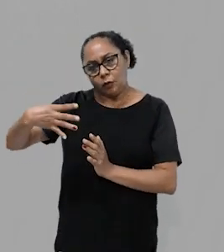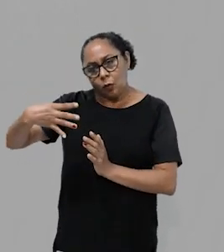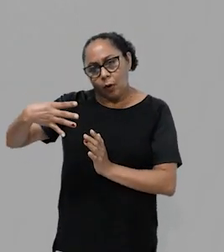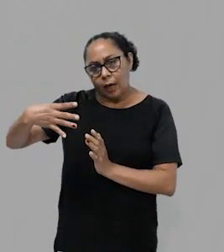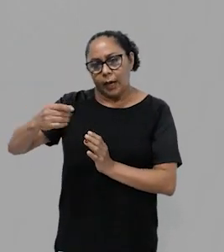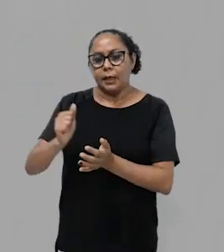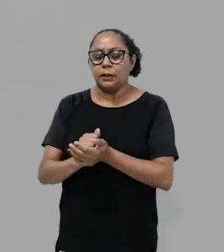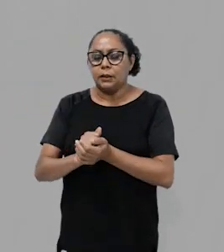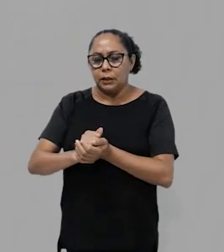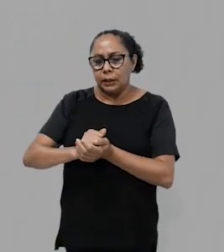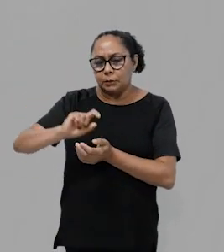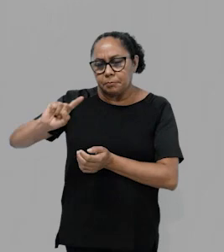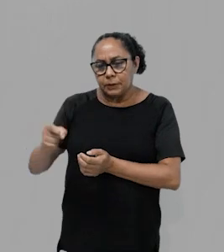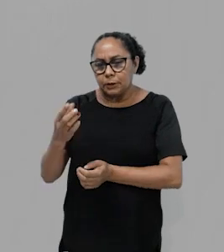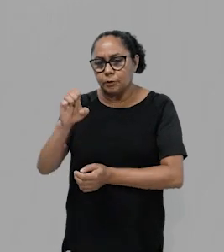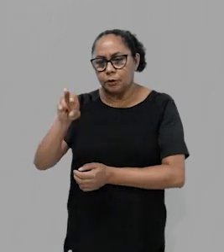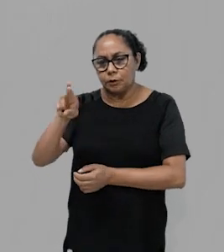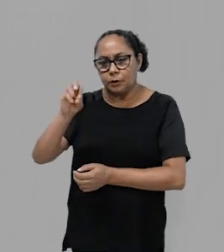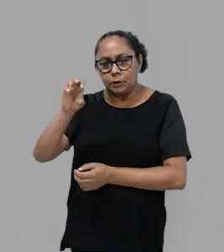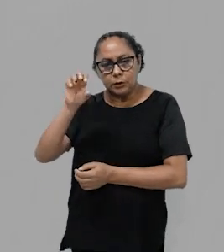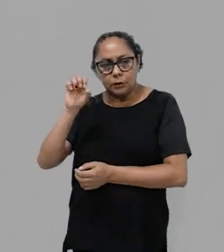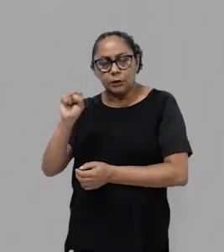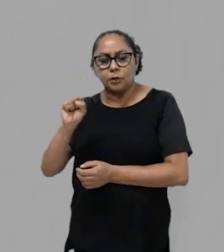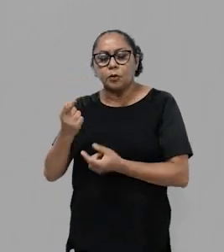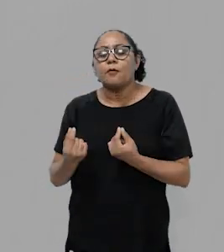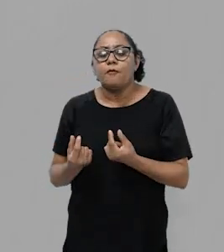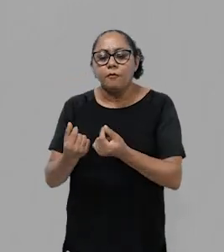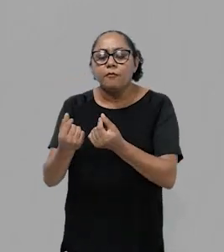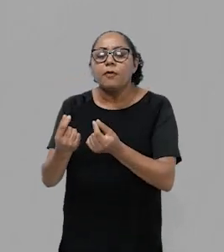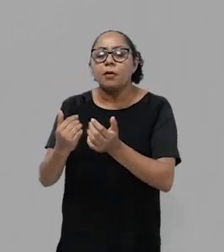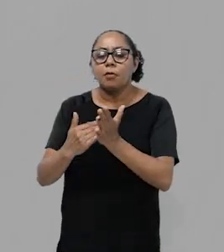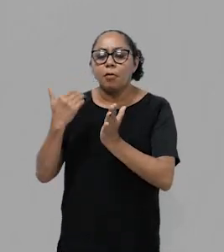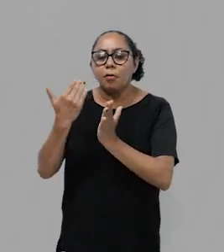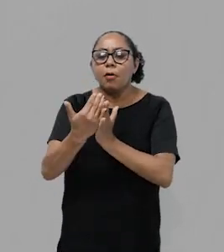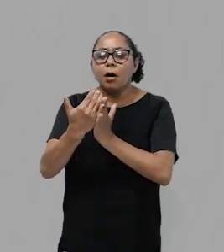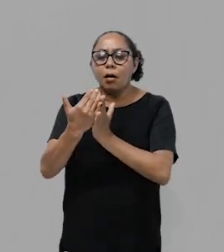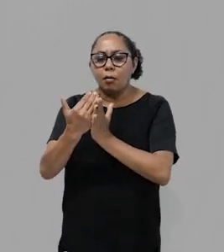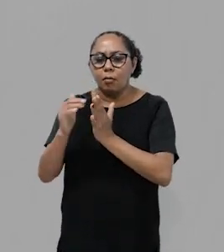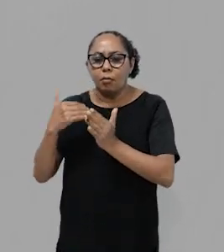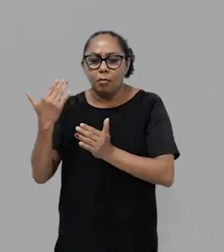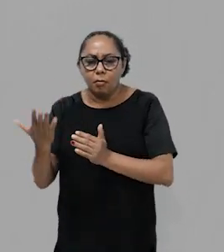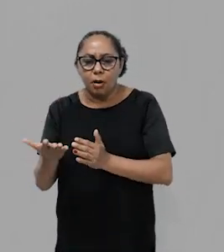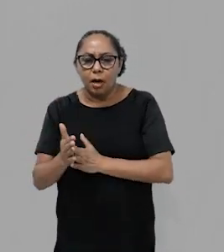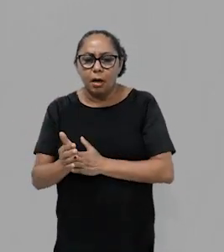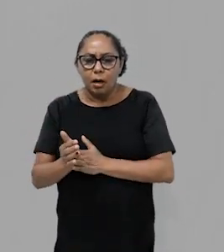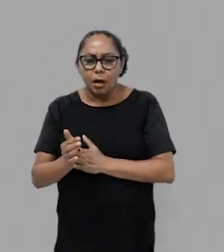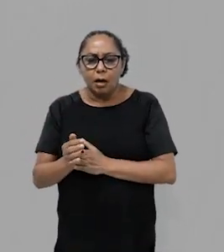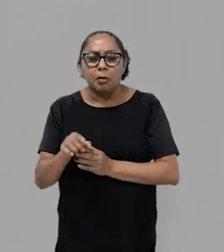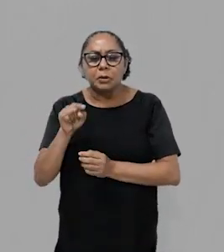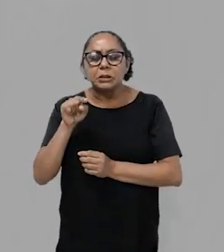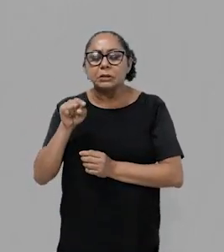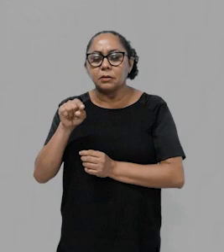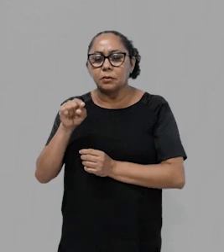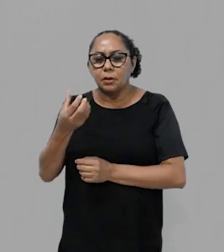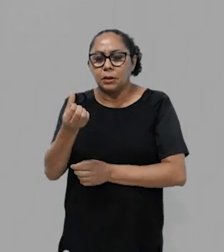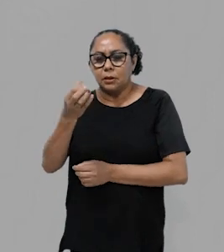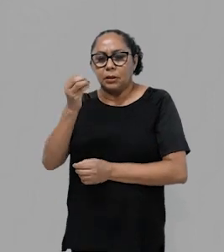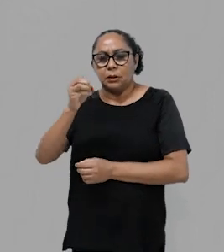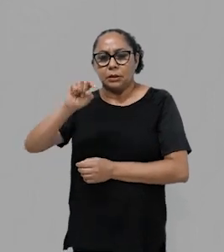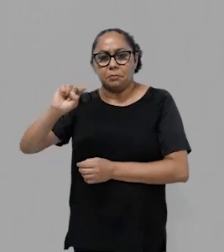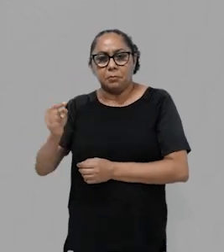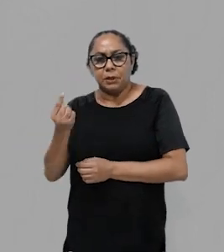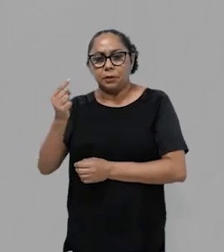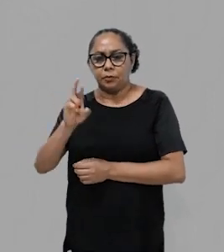que o real, e por aí tu tira. Quanto dá isso aqui? Não sei. Acho que talvez uns 60 milhões de reais, talvez mais.